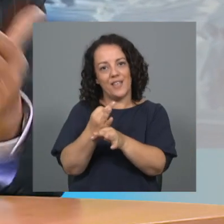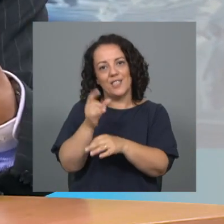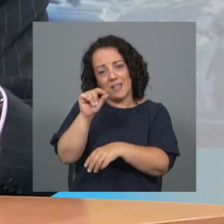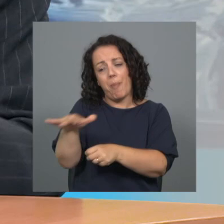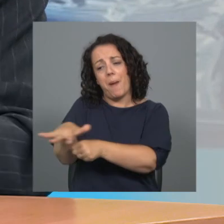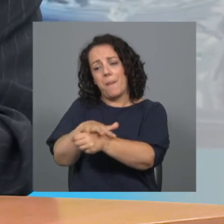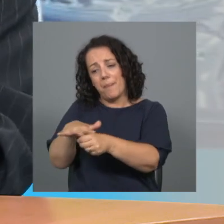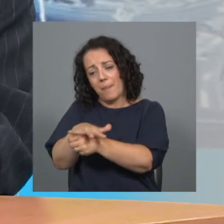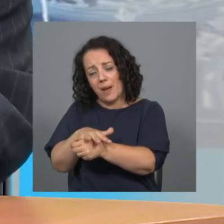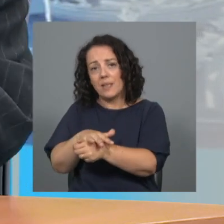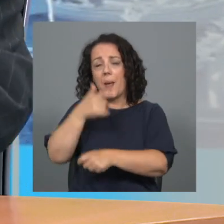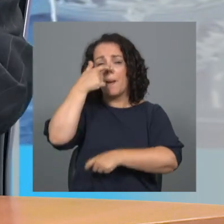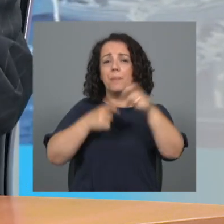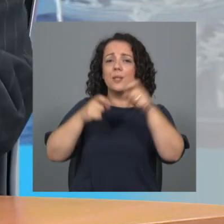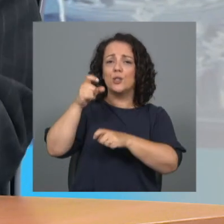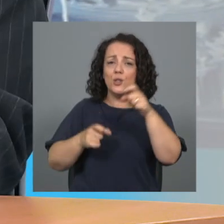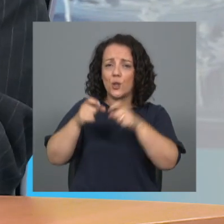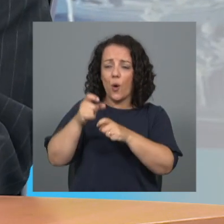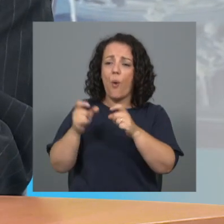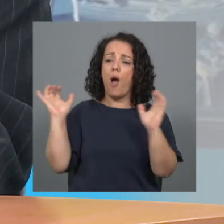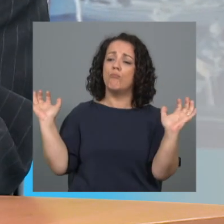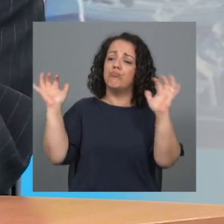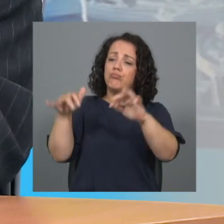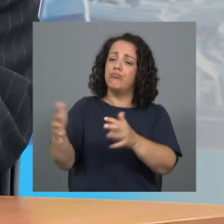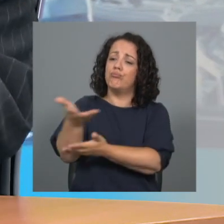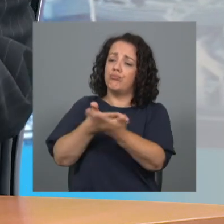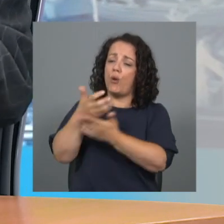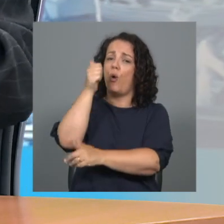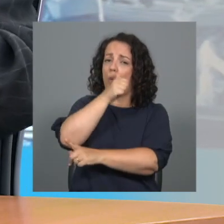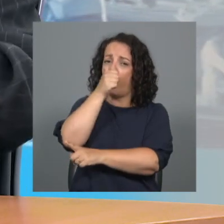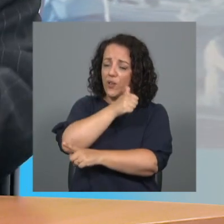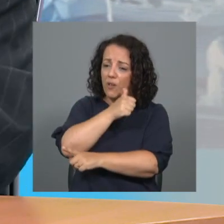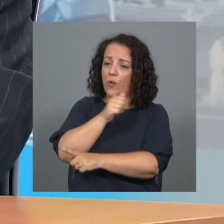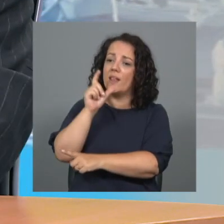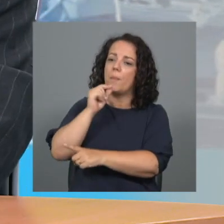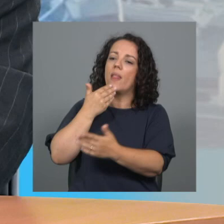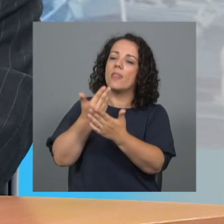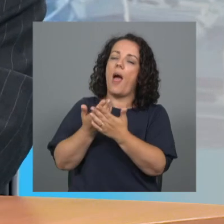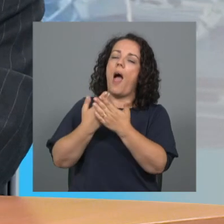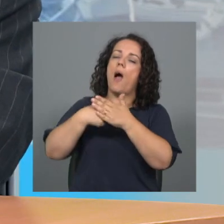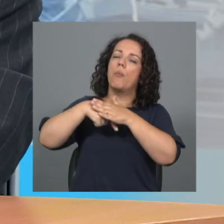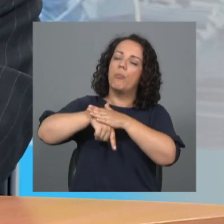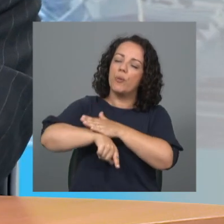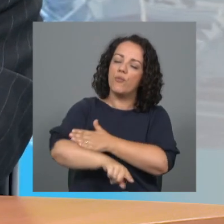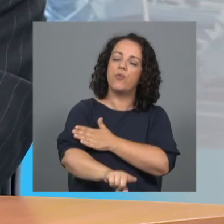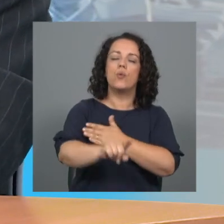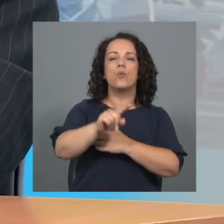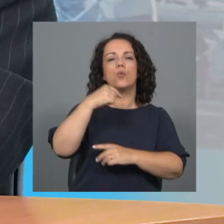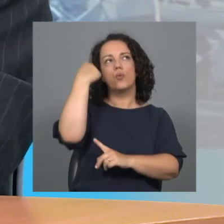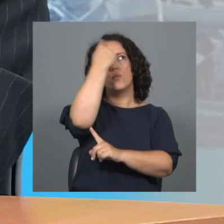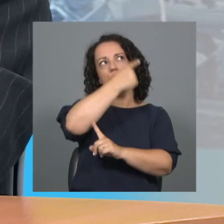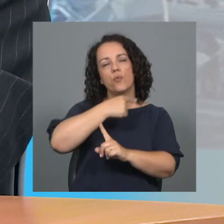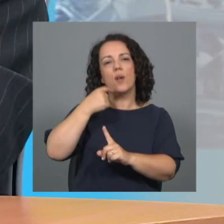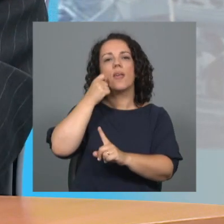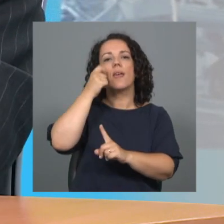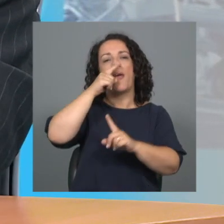dimensão, reúnem as pessoas num só convívio e ao mesmo tempo ajudam-nos a aprofundar a figura a partir do